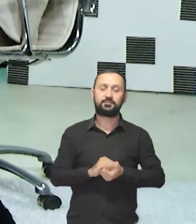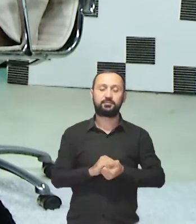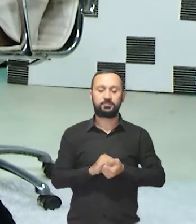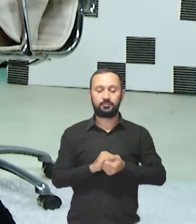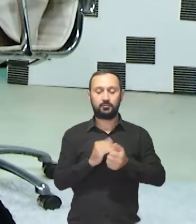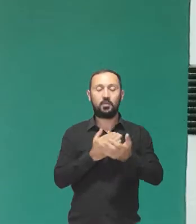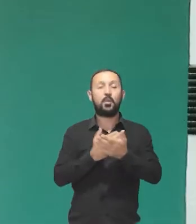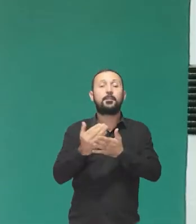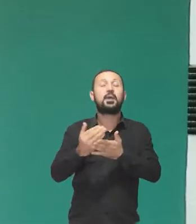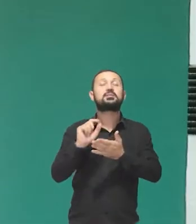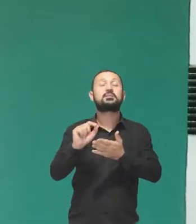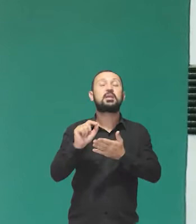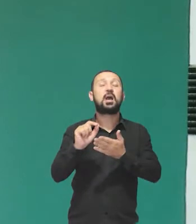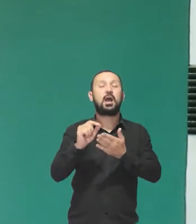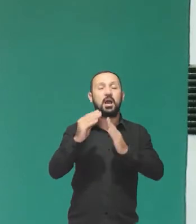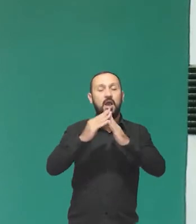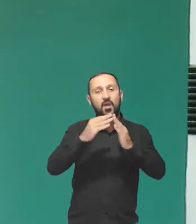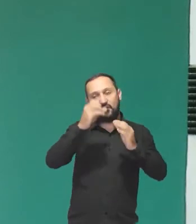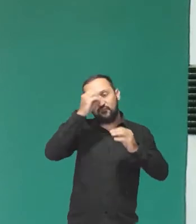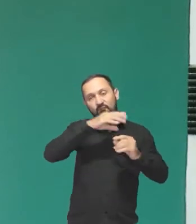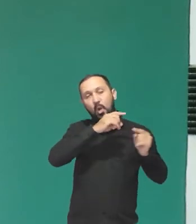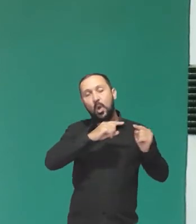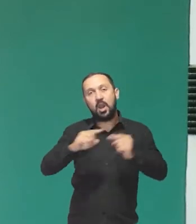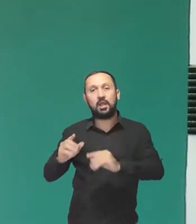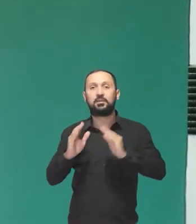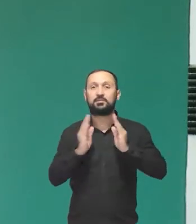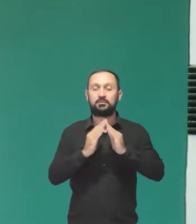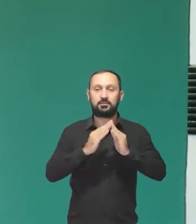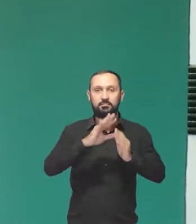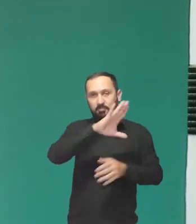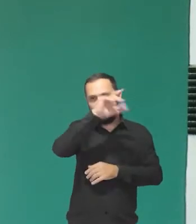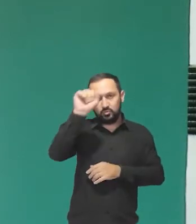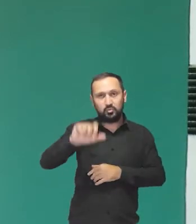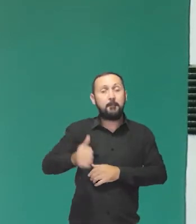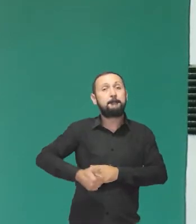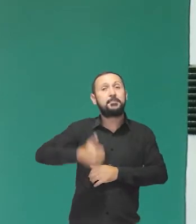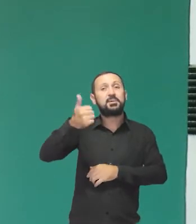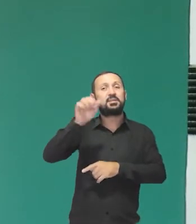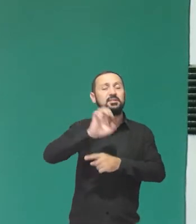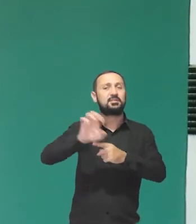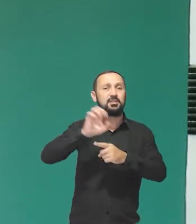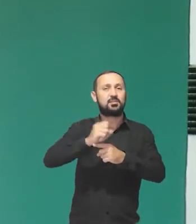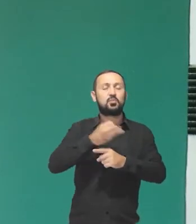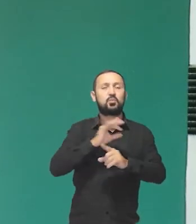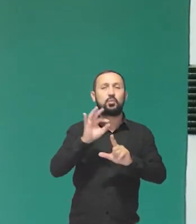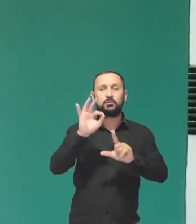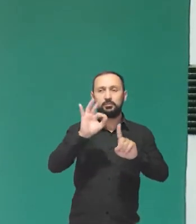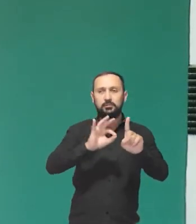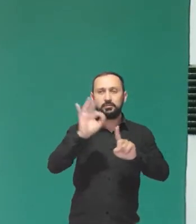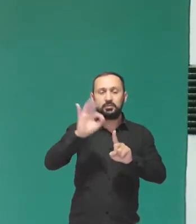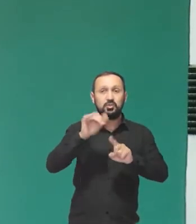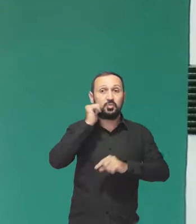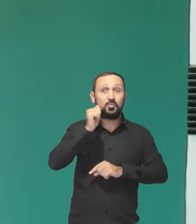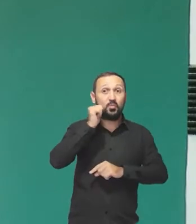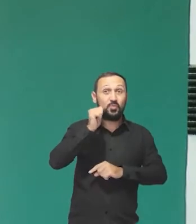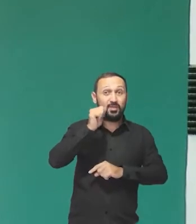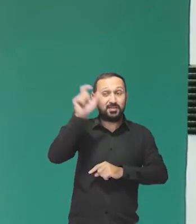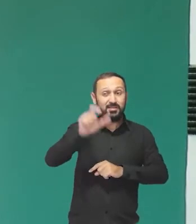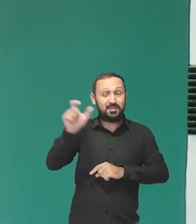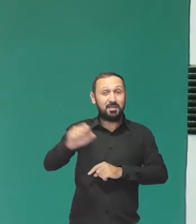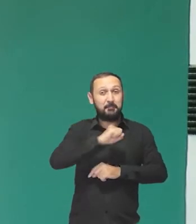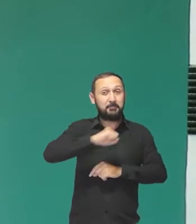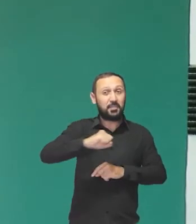vem o que? A violência doméstica. Hoje, infelizmente, Mato Grosso do Sul é um dos estados com maior taxa de feminicídio